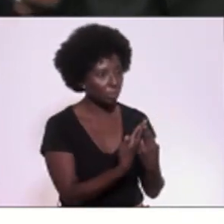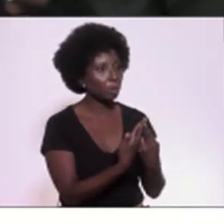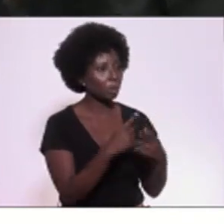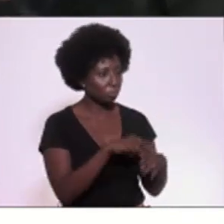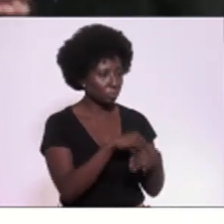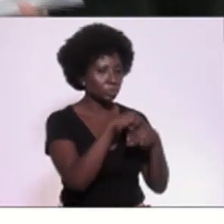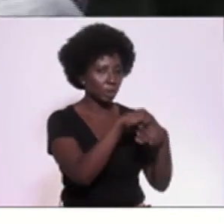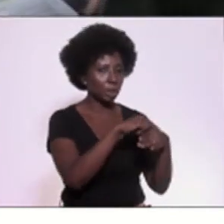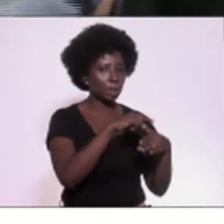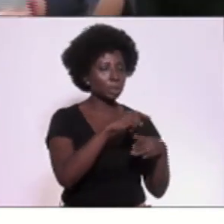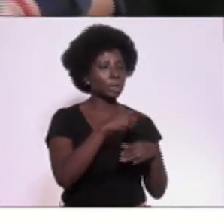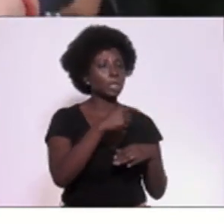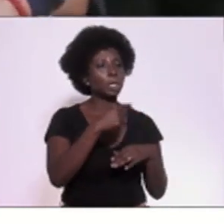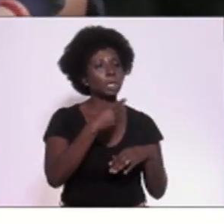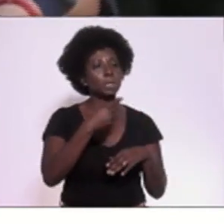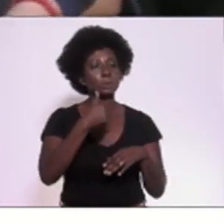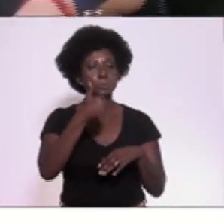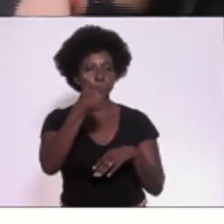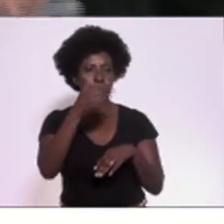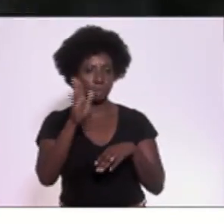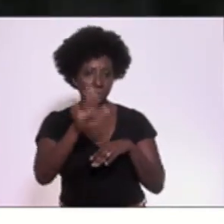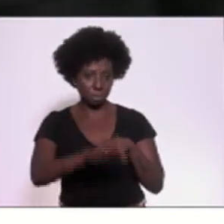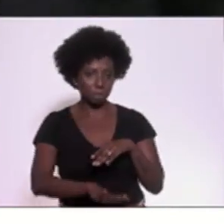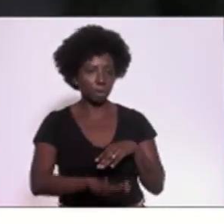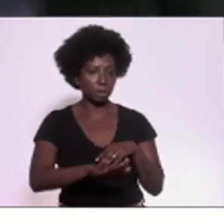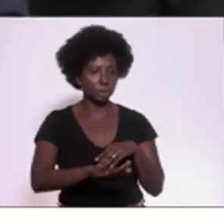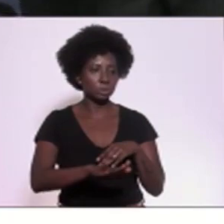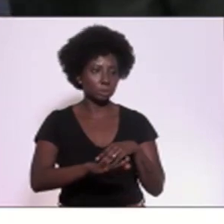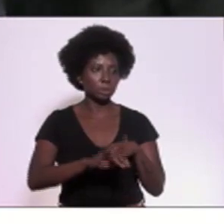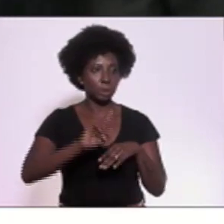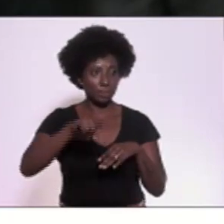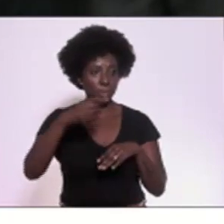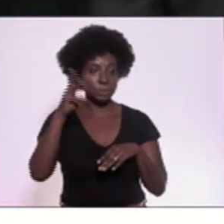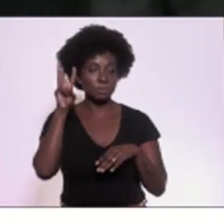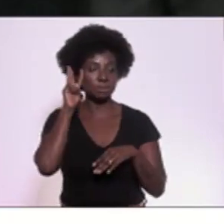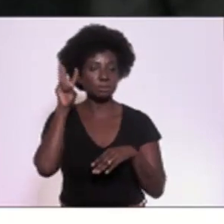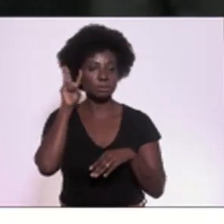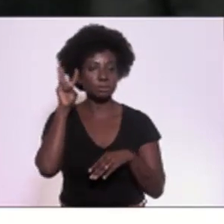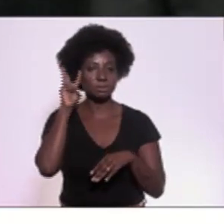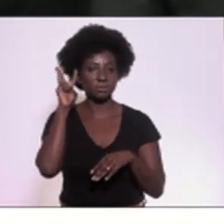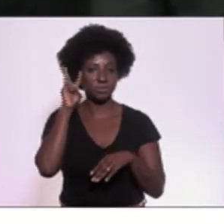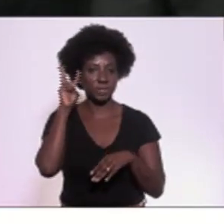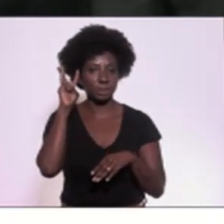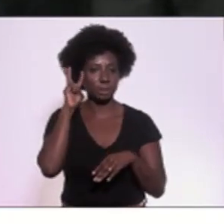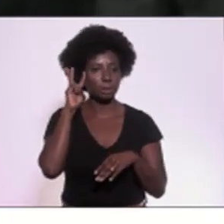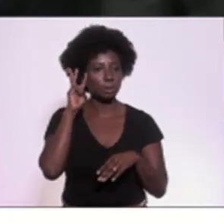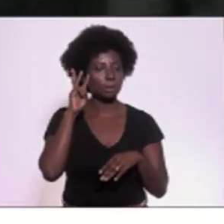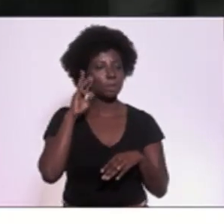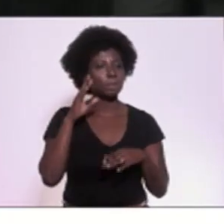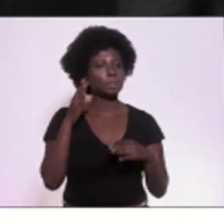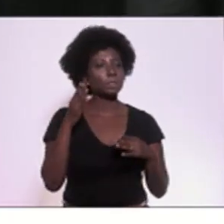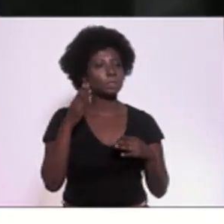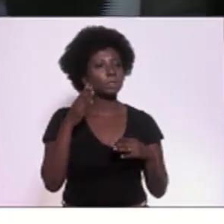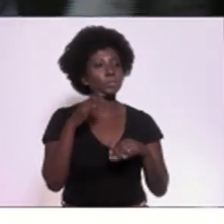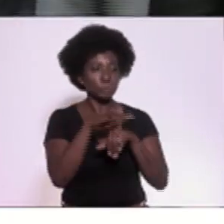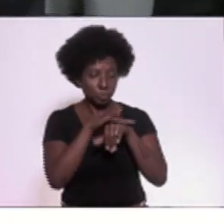na próxima terça-feira. 13 horas. E nessa oportunidade nós vamos falar